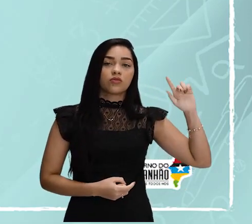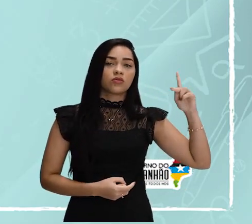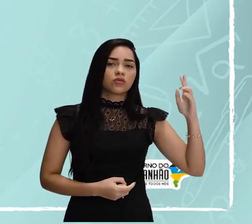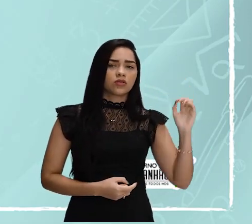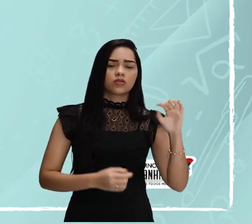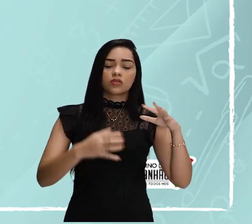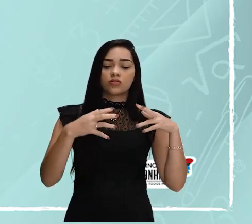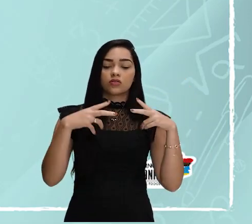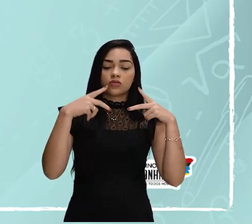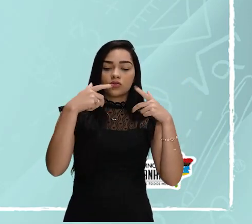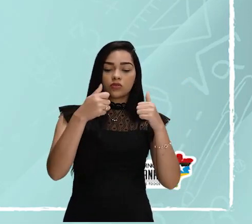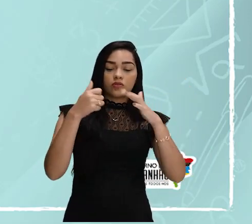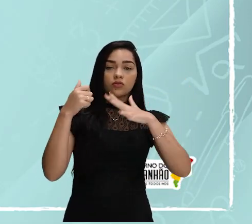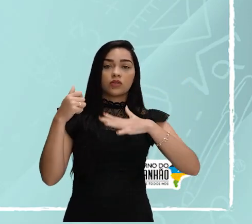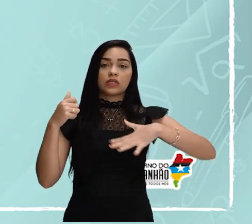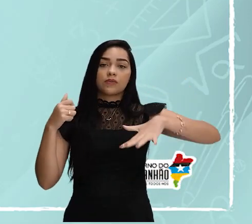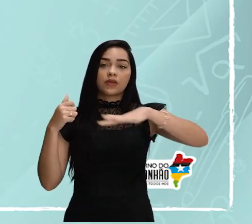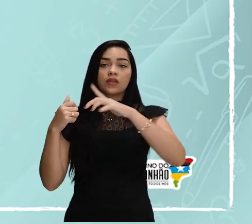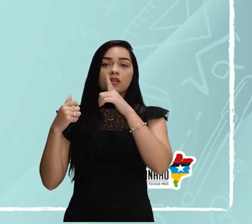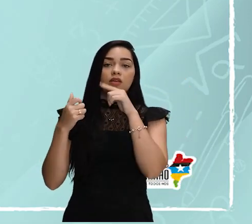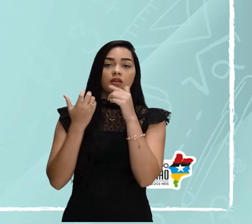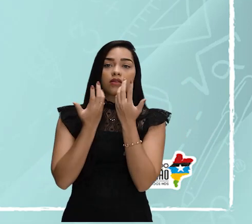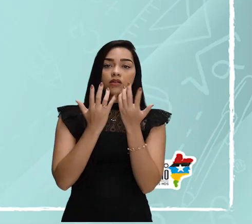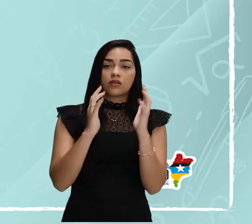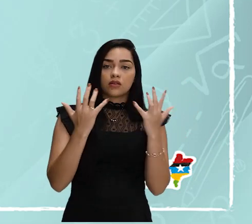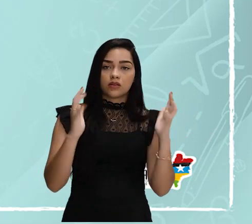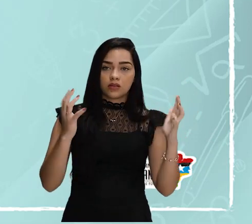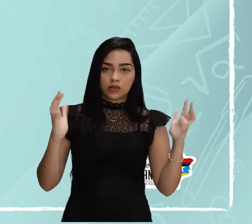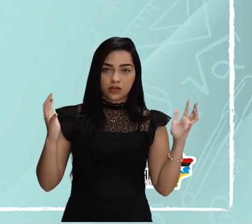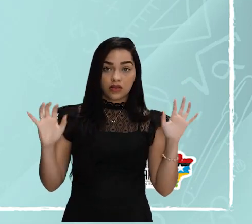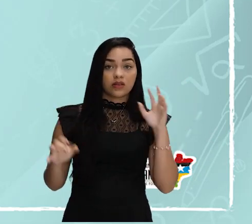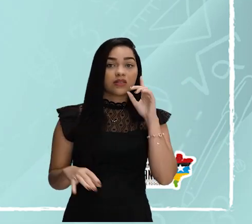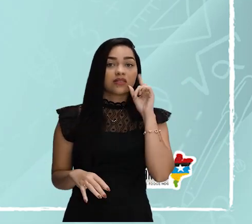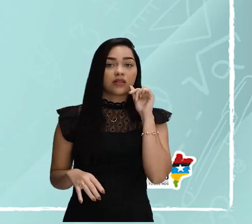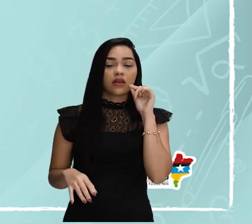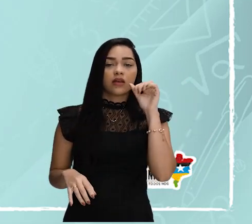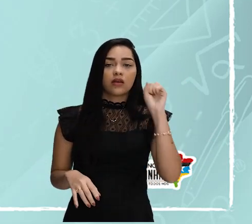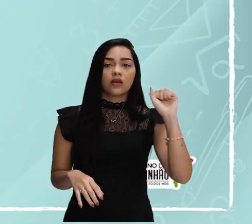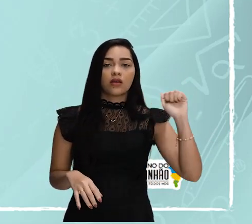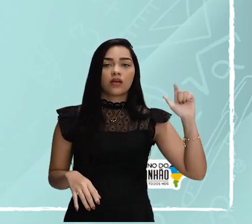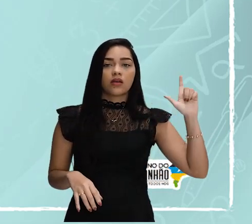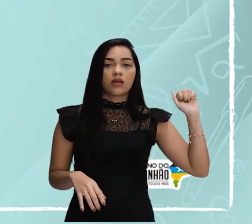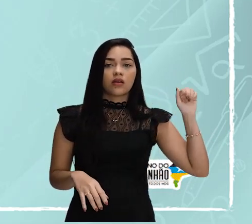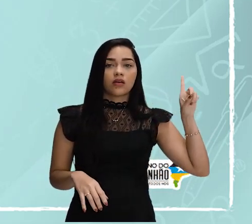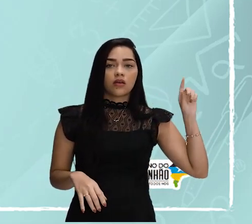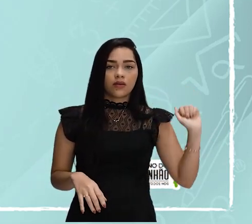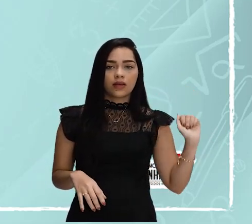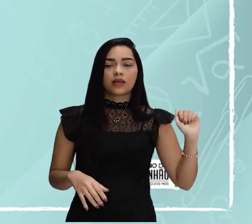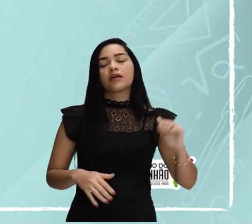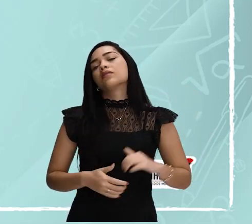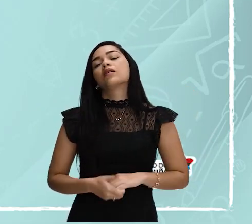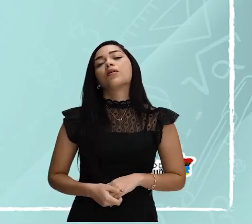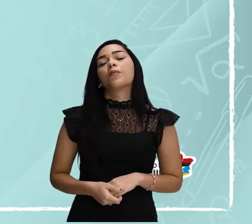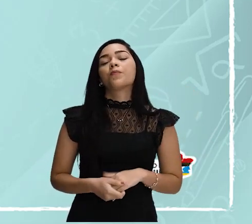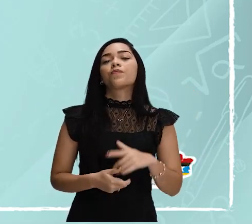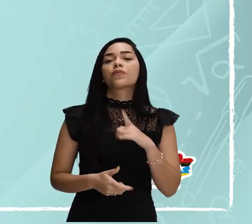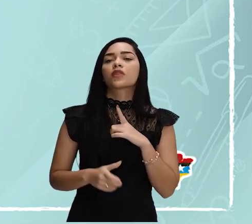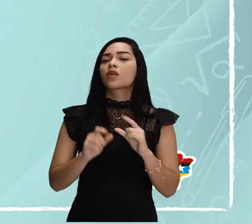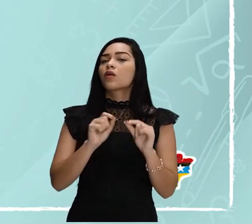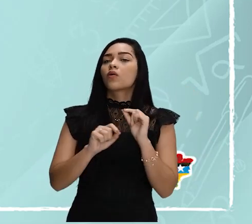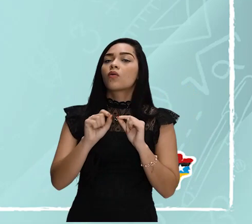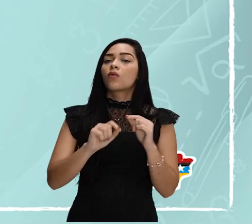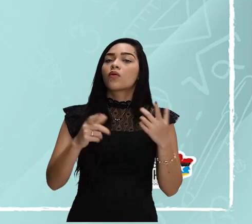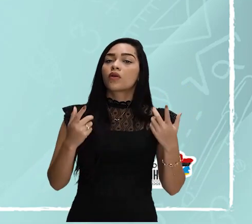são todos os ambientes marinhos, né, o ambiente de água salgada. Então, esse talassociclo ele